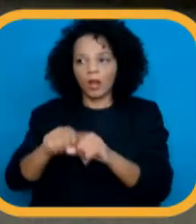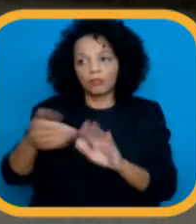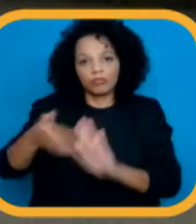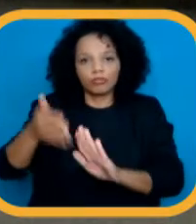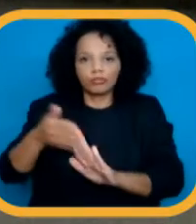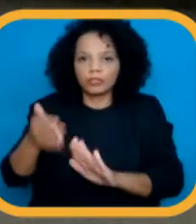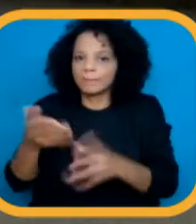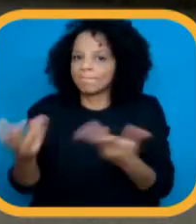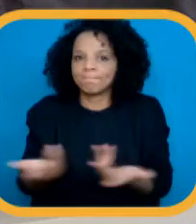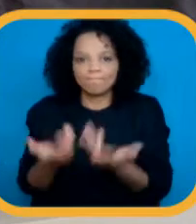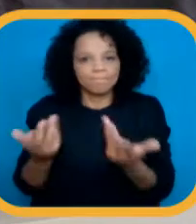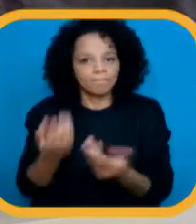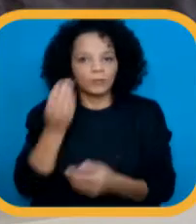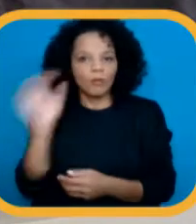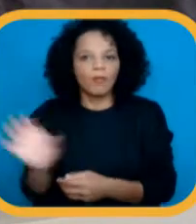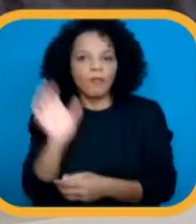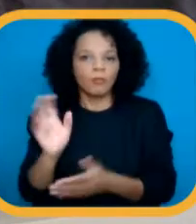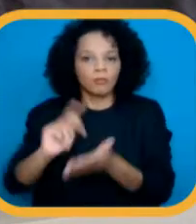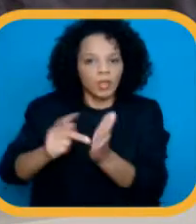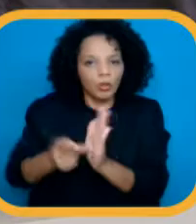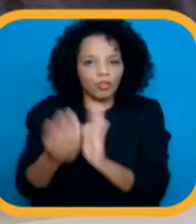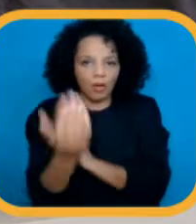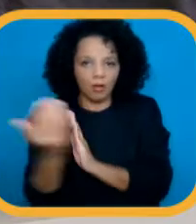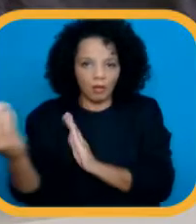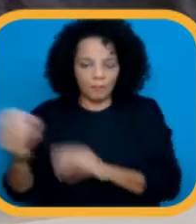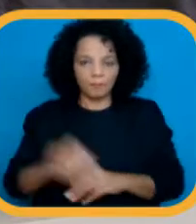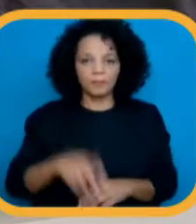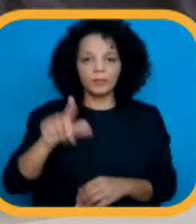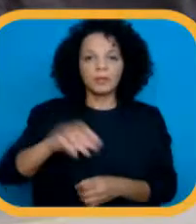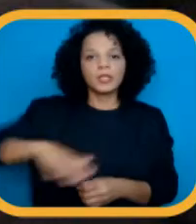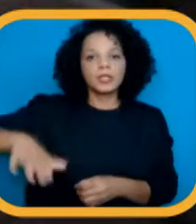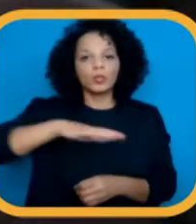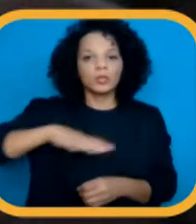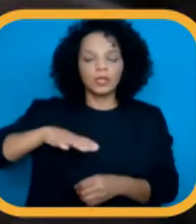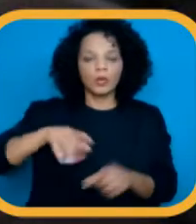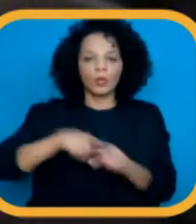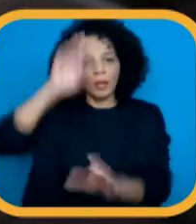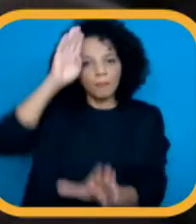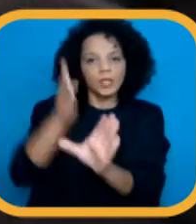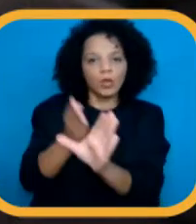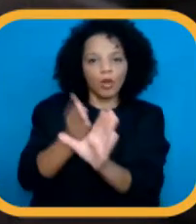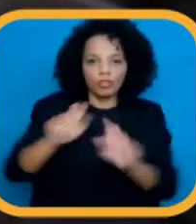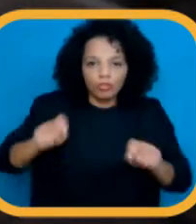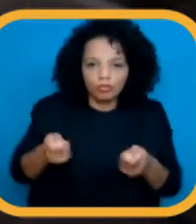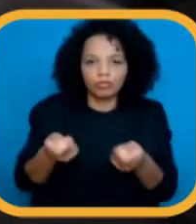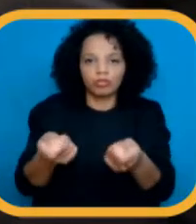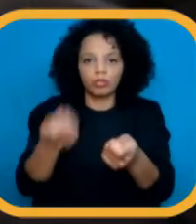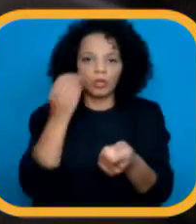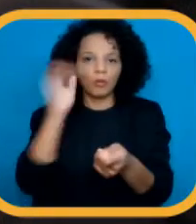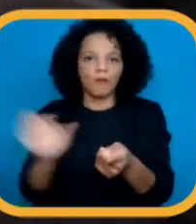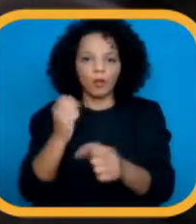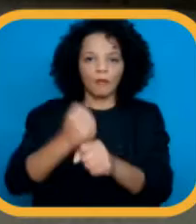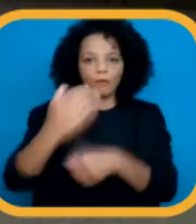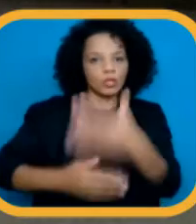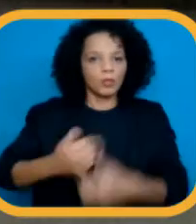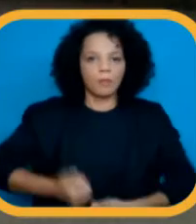ensino de recurso ou de emergência, através dos meios tecnológicos disponíveis. Há também uma situação de maior pressão psicológica, as